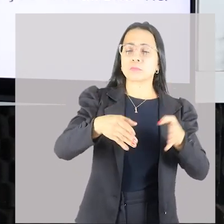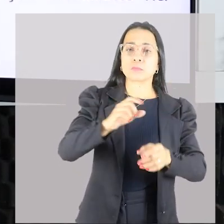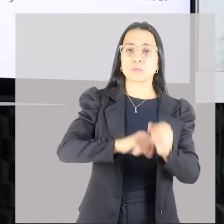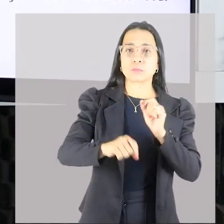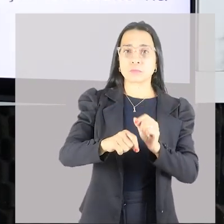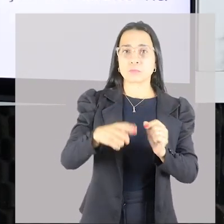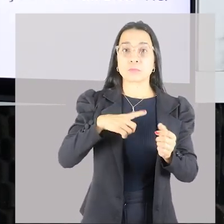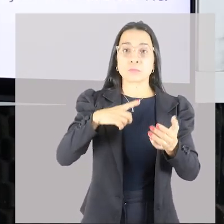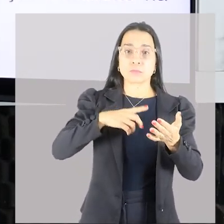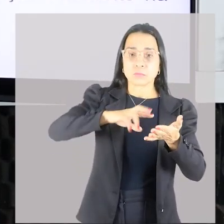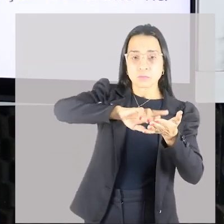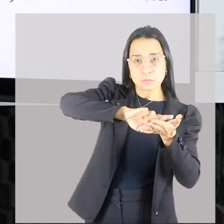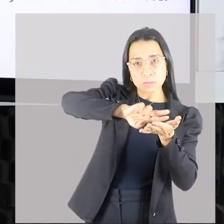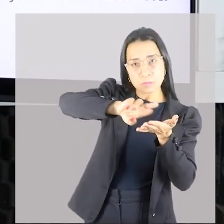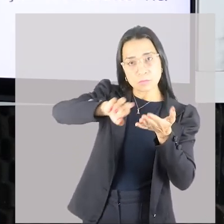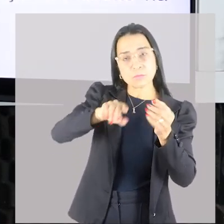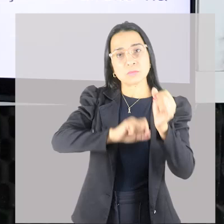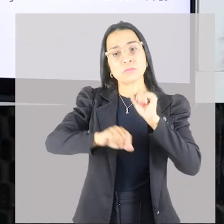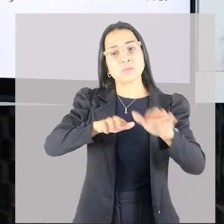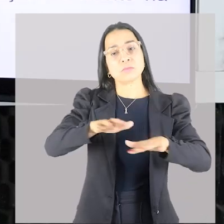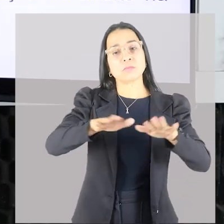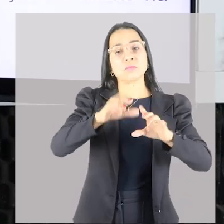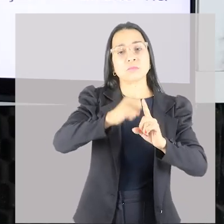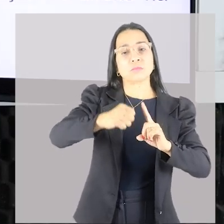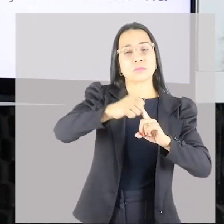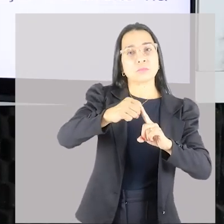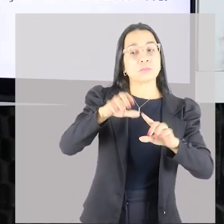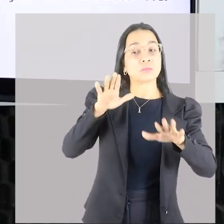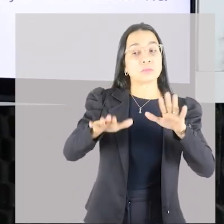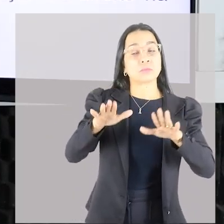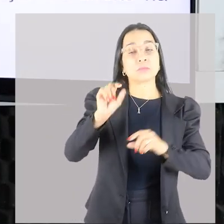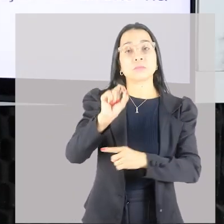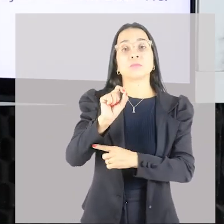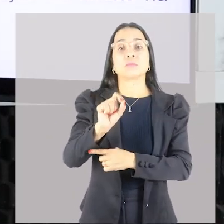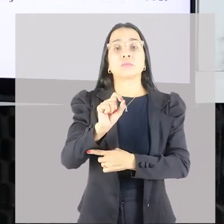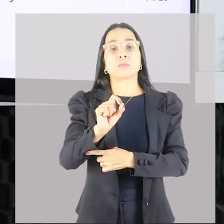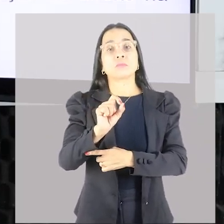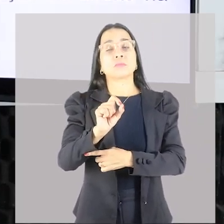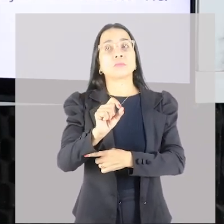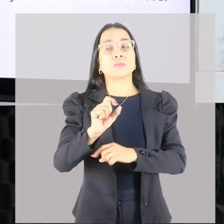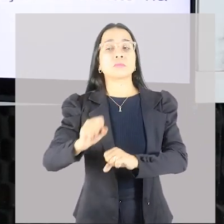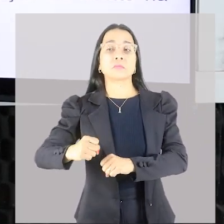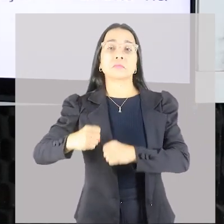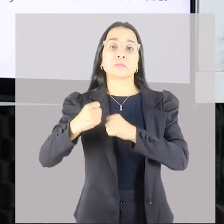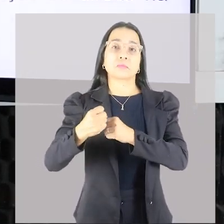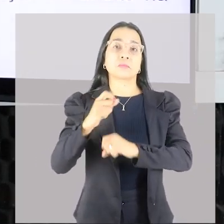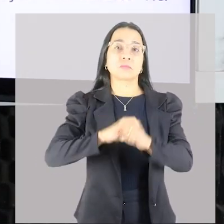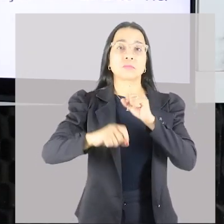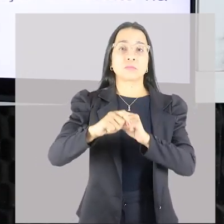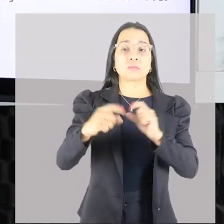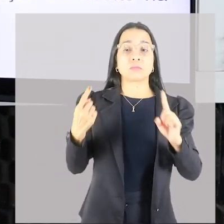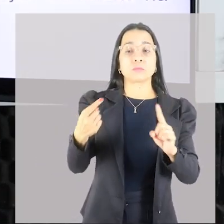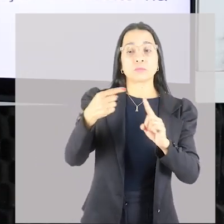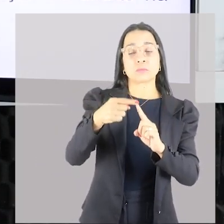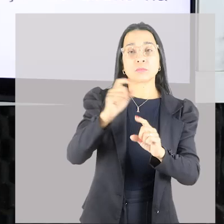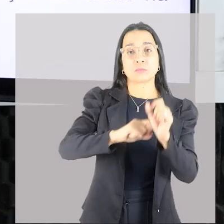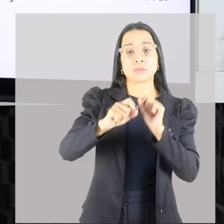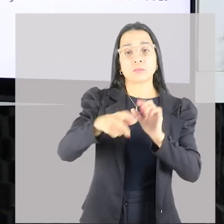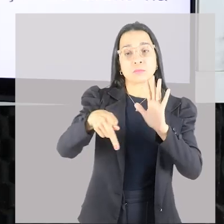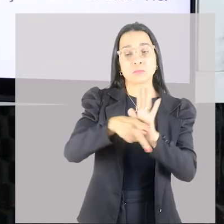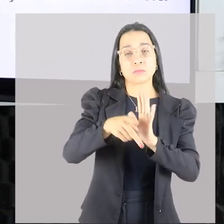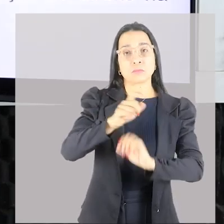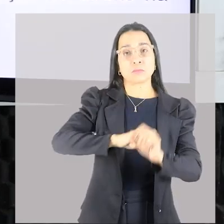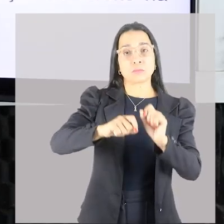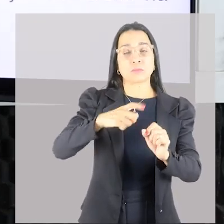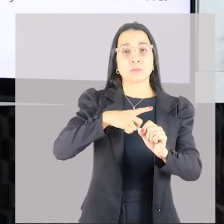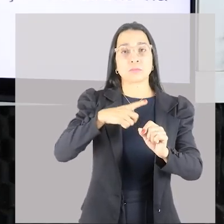existem variados movimentos sociais dependendo daquilo que se defende, né, da causa a ser defendida por aquele grupo.